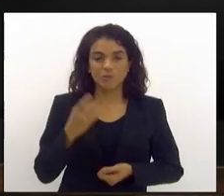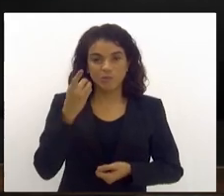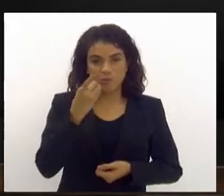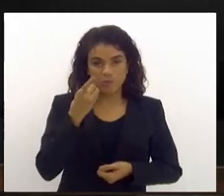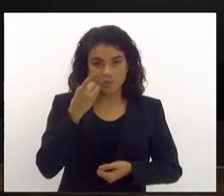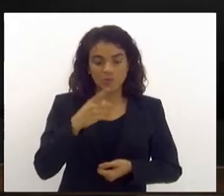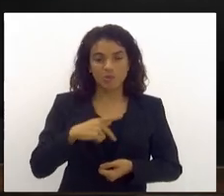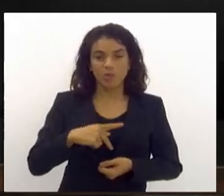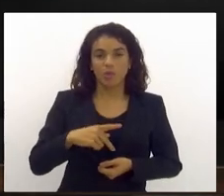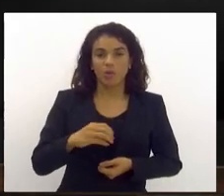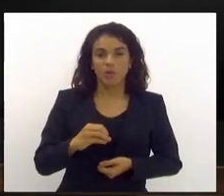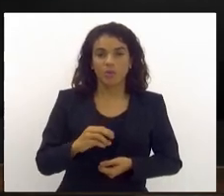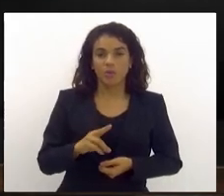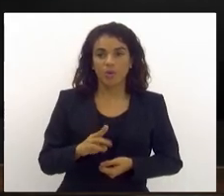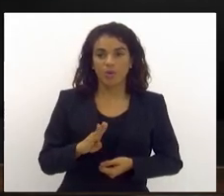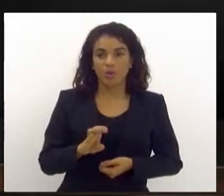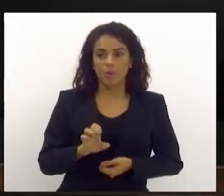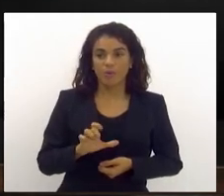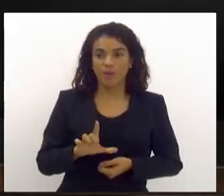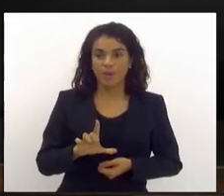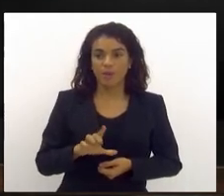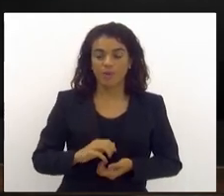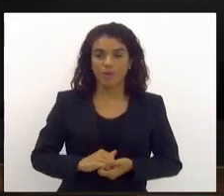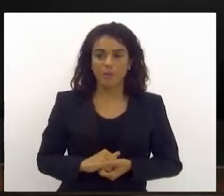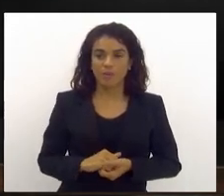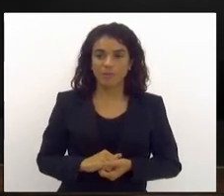Deputado Poubel.